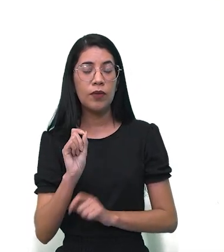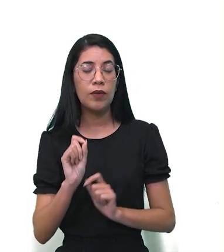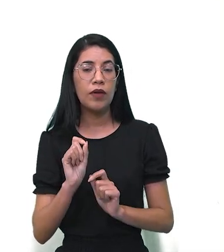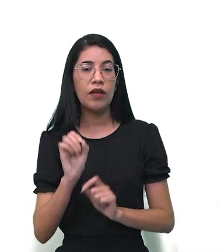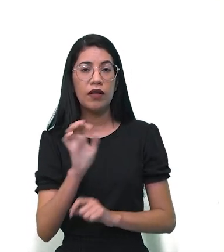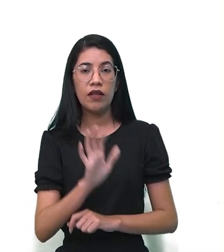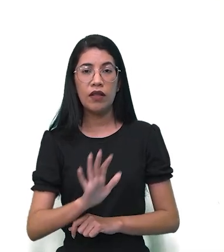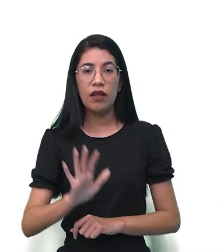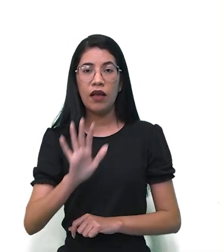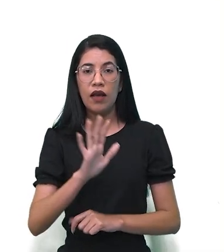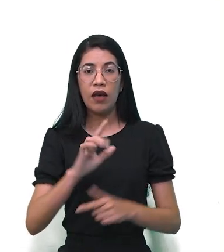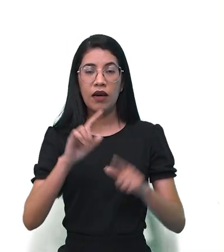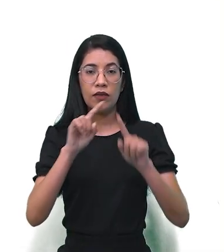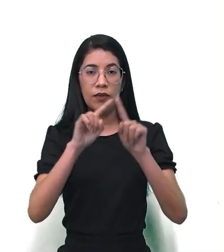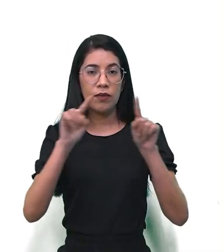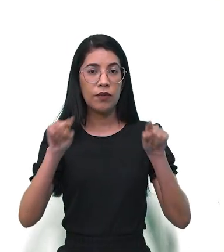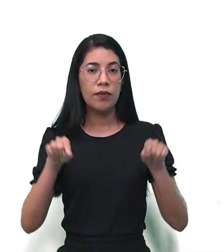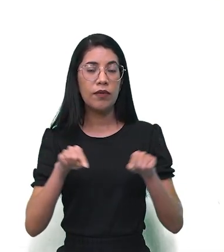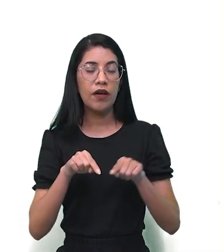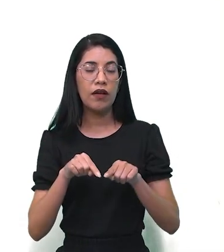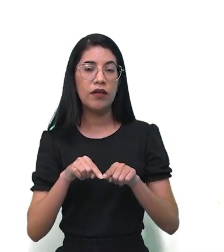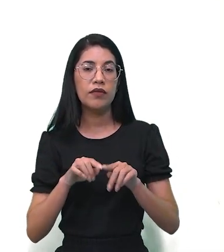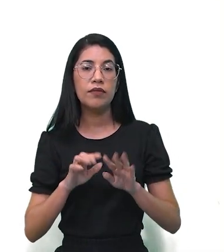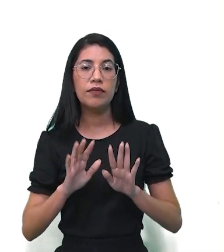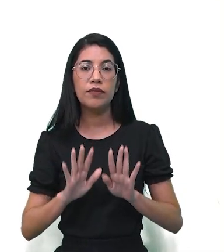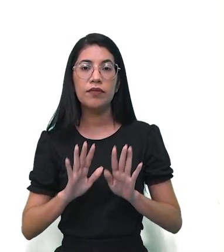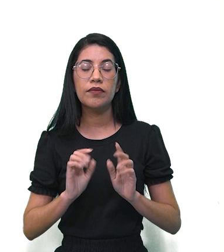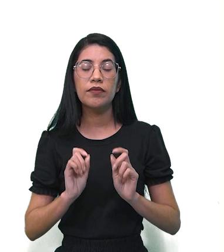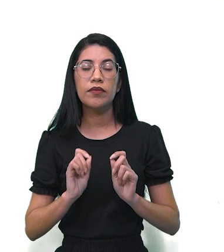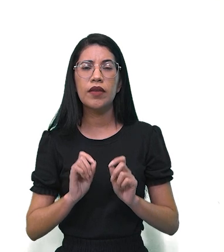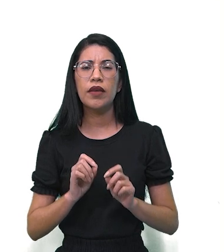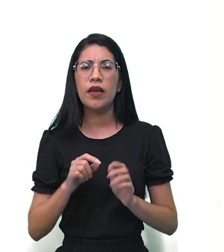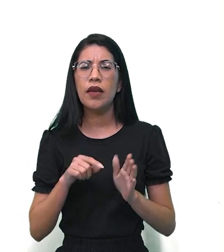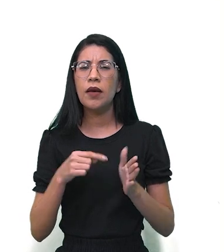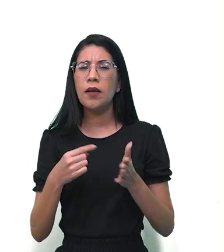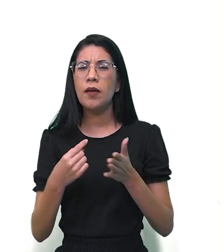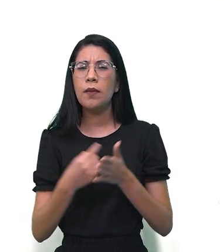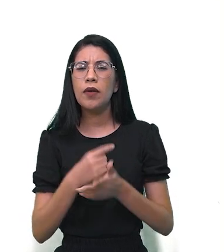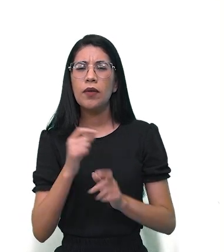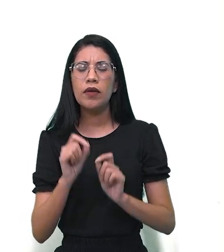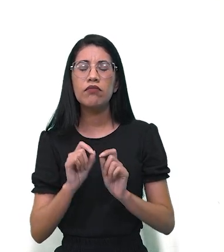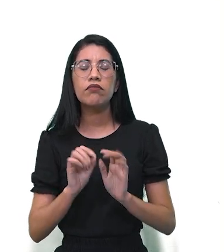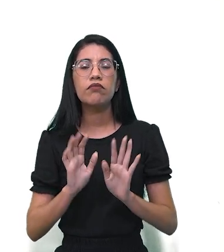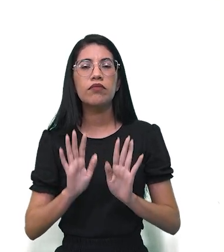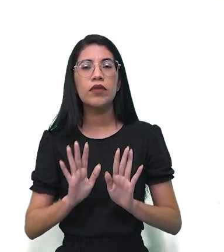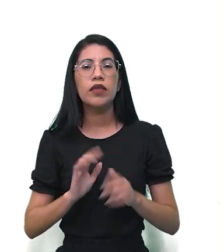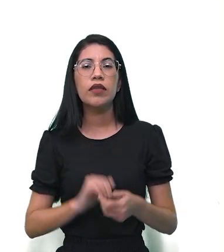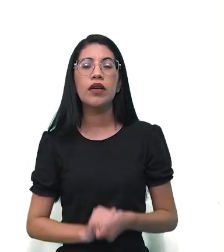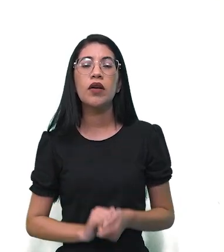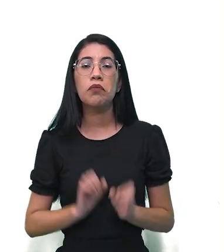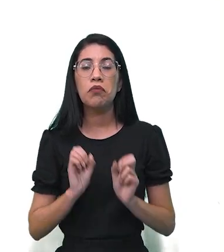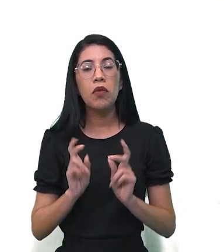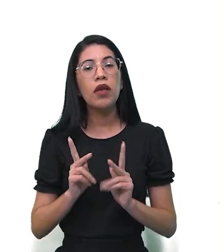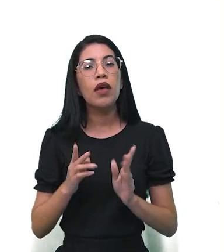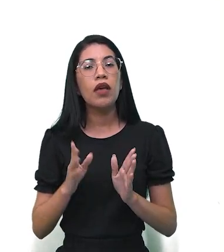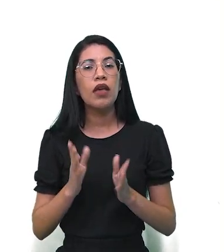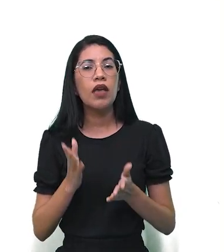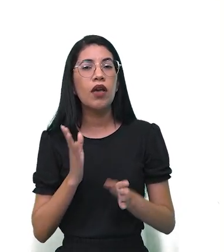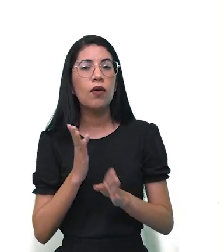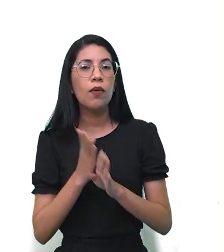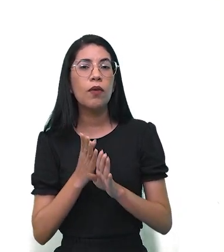área desse quadrado. Aí, você deve estar se perguntando, professor, tudo bem, chegamos ali